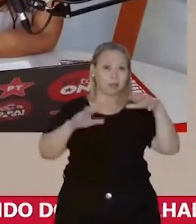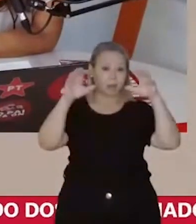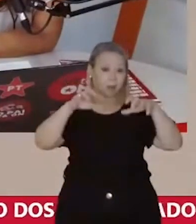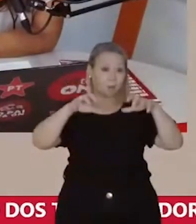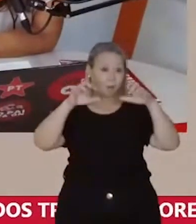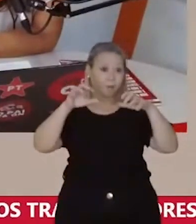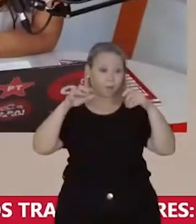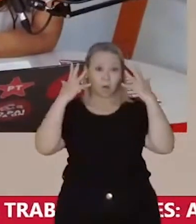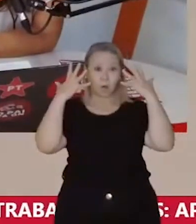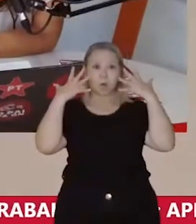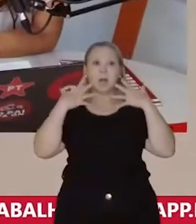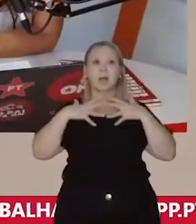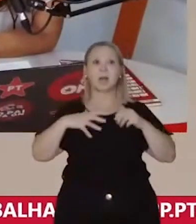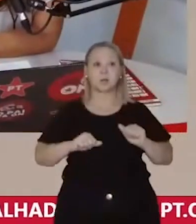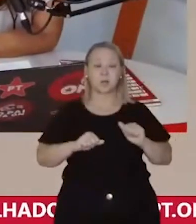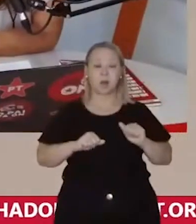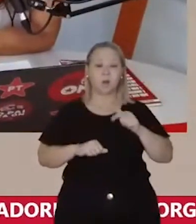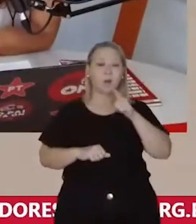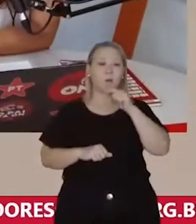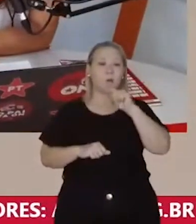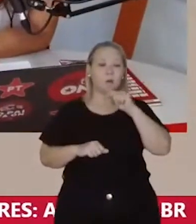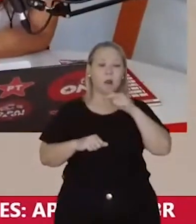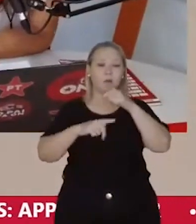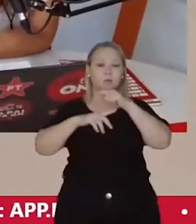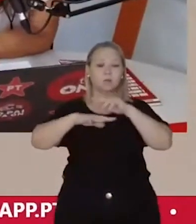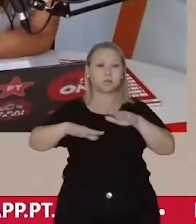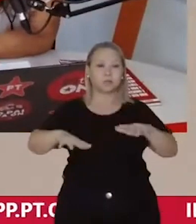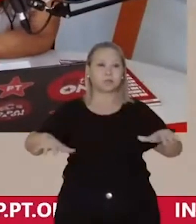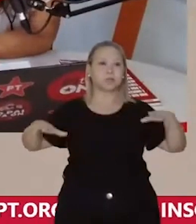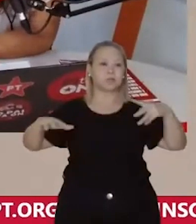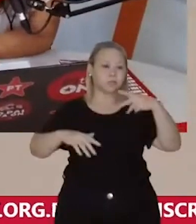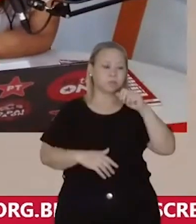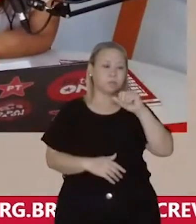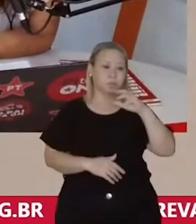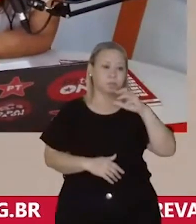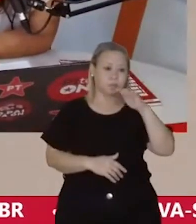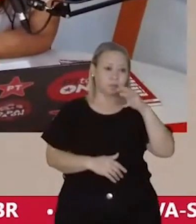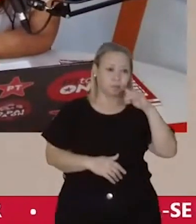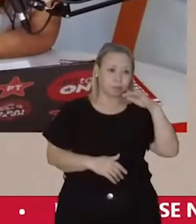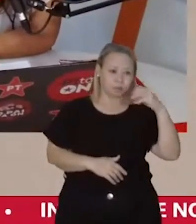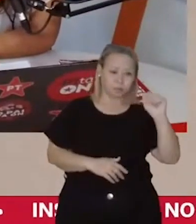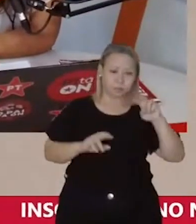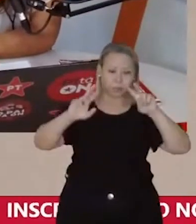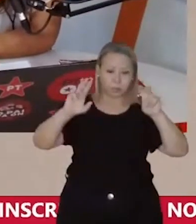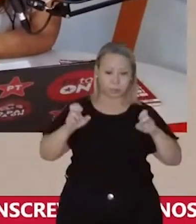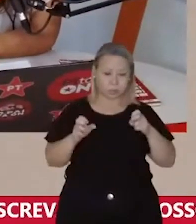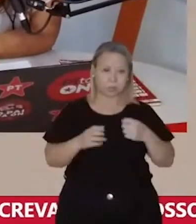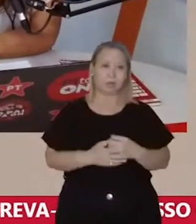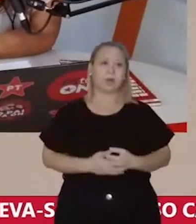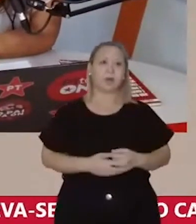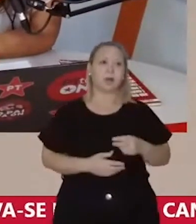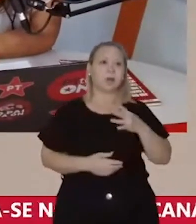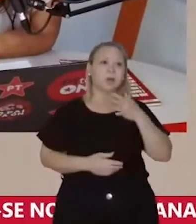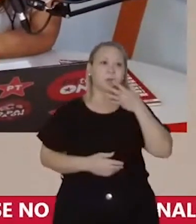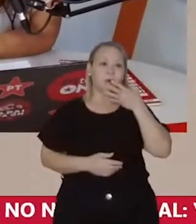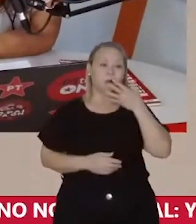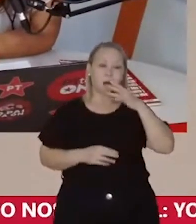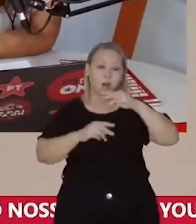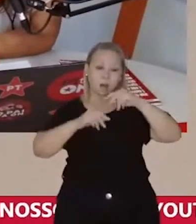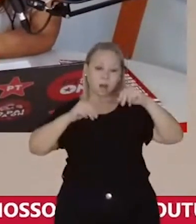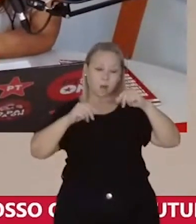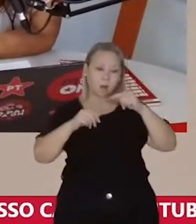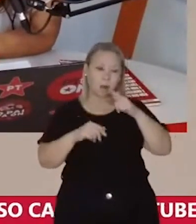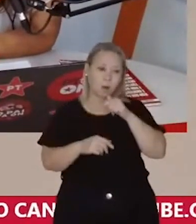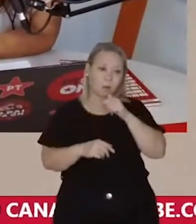Pacífico. Ele tem um efeito maior até do que a questão da nossa umidade local que vem da Amazônia.